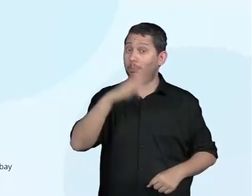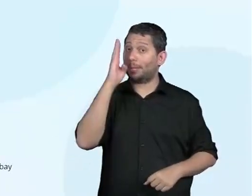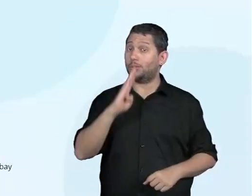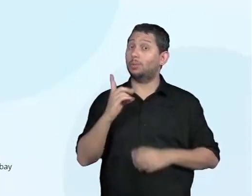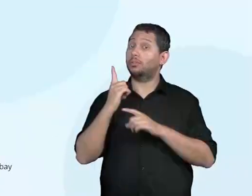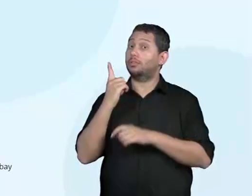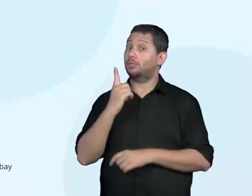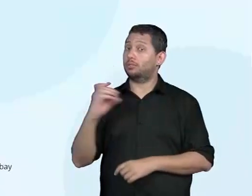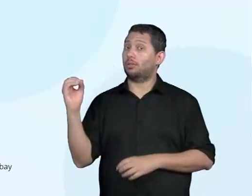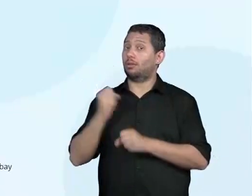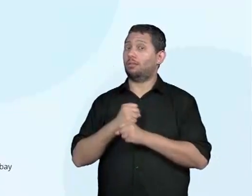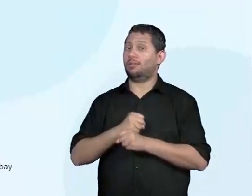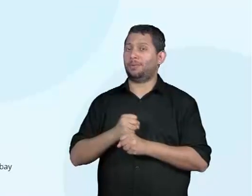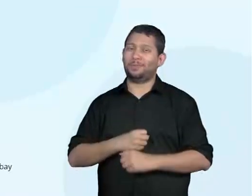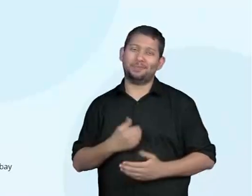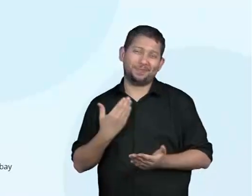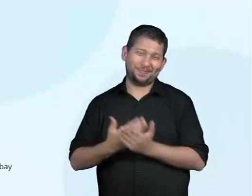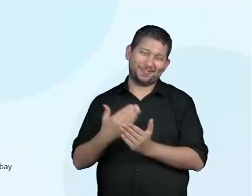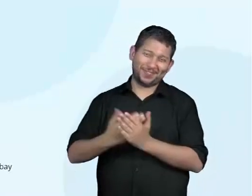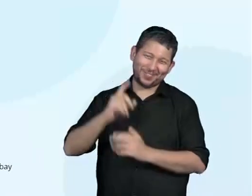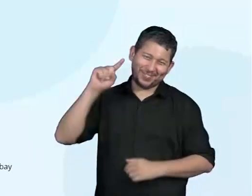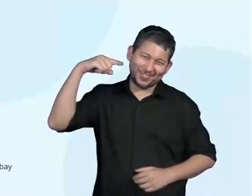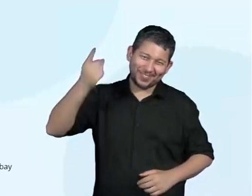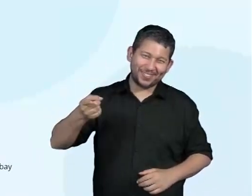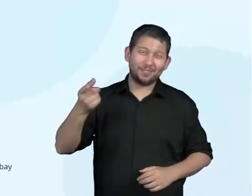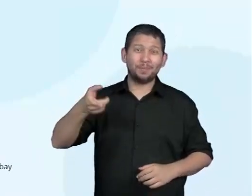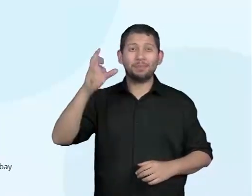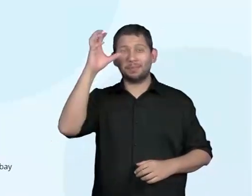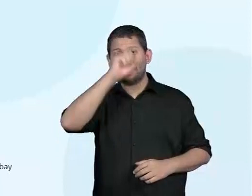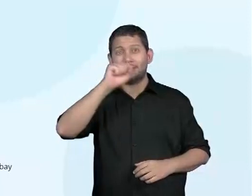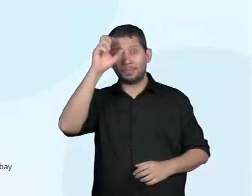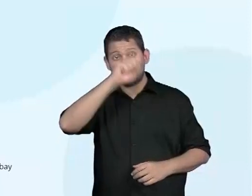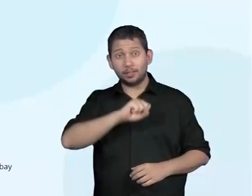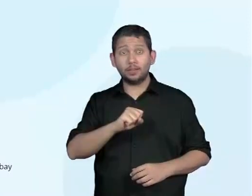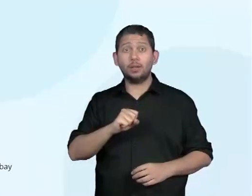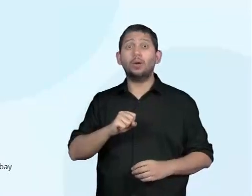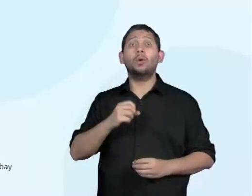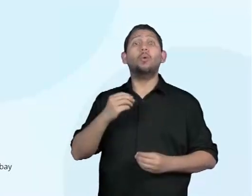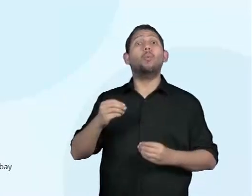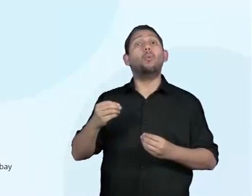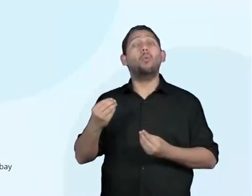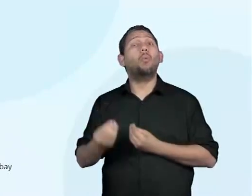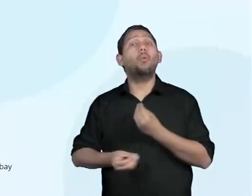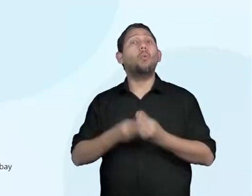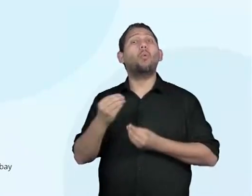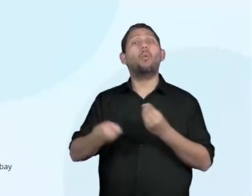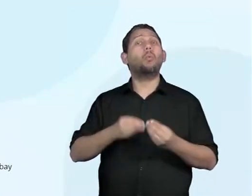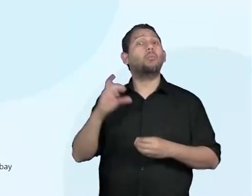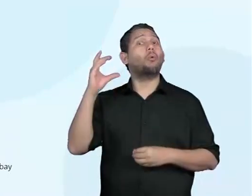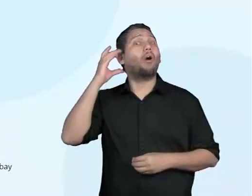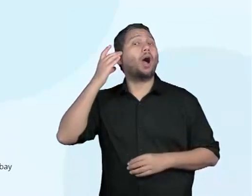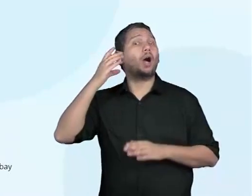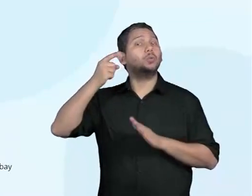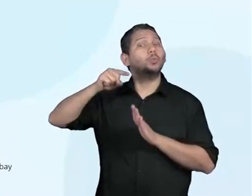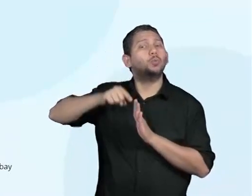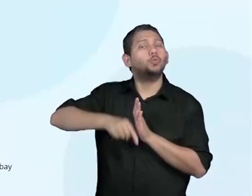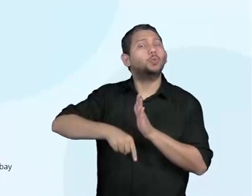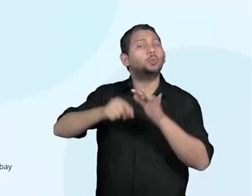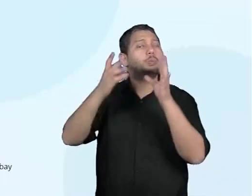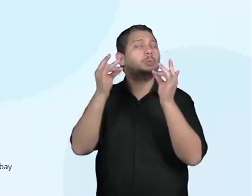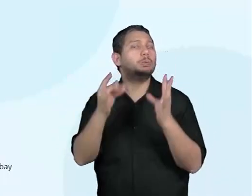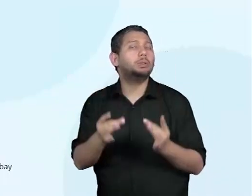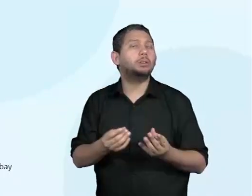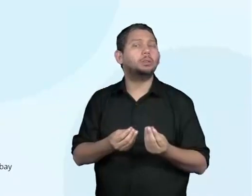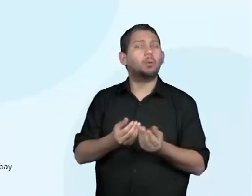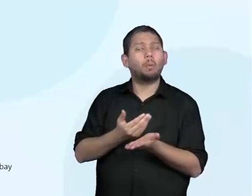anos. A próxima, a gente vai se aprofundar na próxima aula um pouquinho mais sobre essa